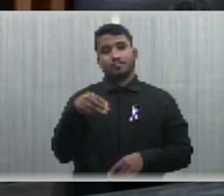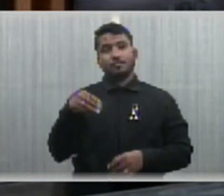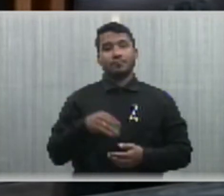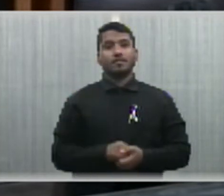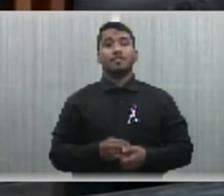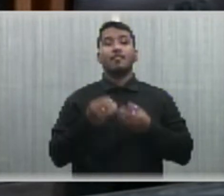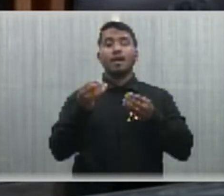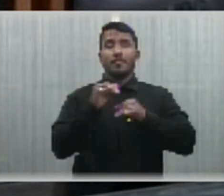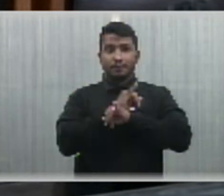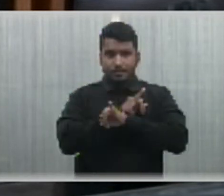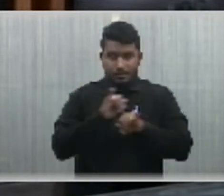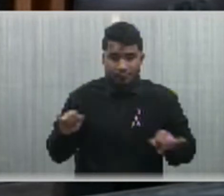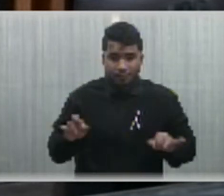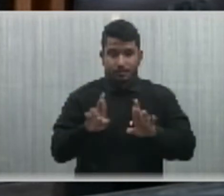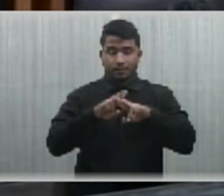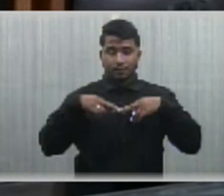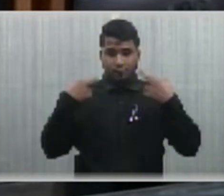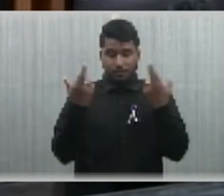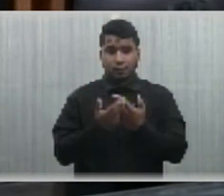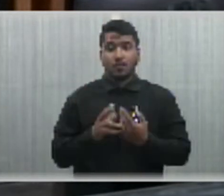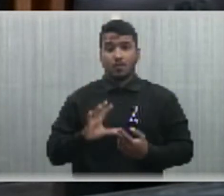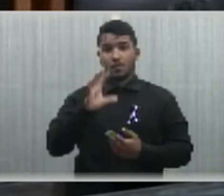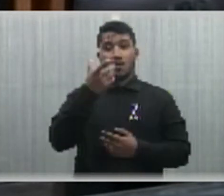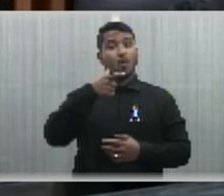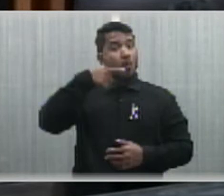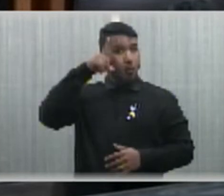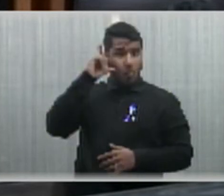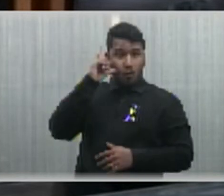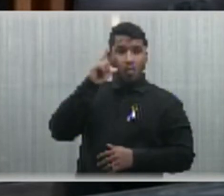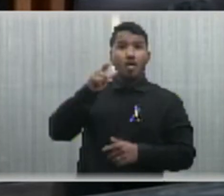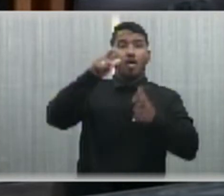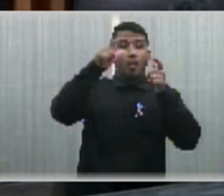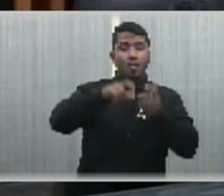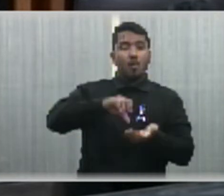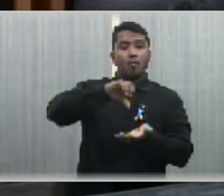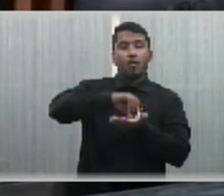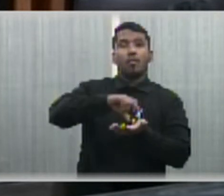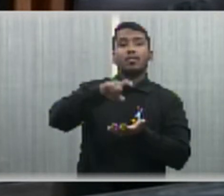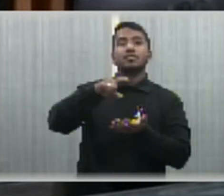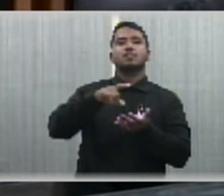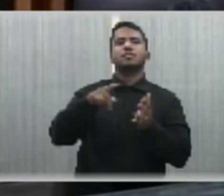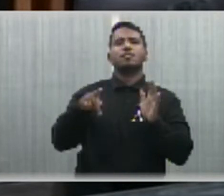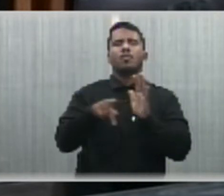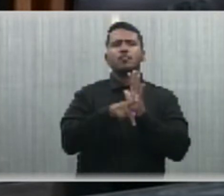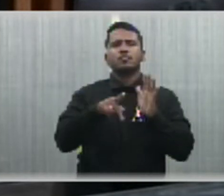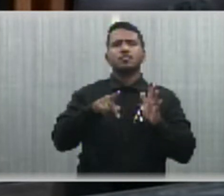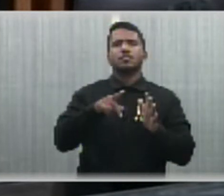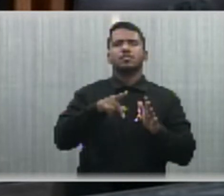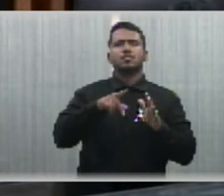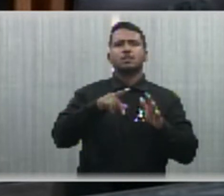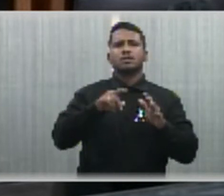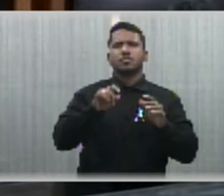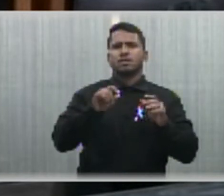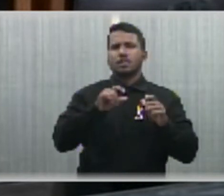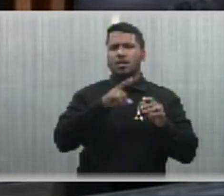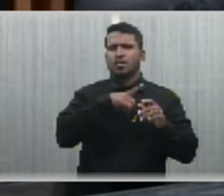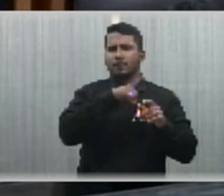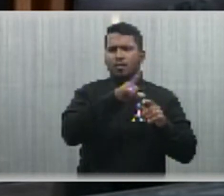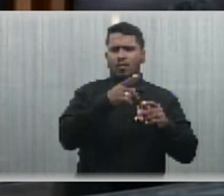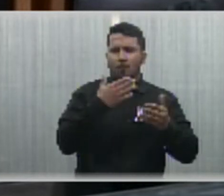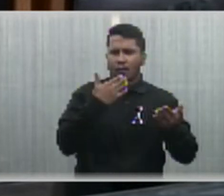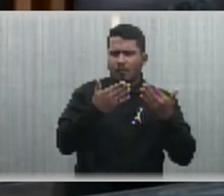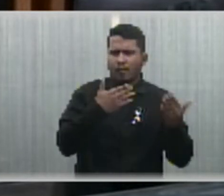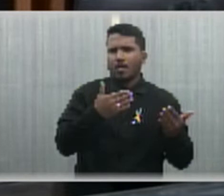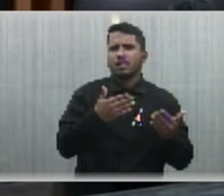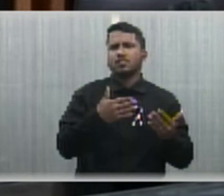para registrar uma reunião realizada ontem no Polo Cerâmico de Teresina, onde nós tivemos ali uma